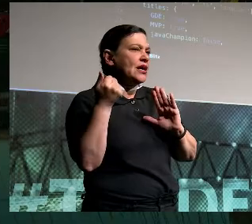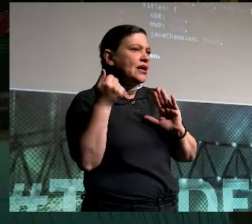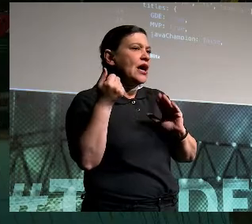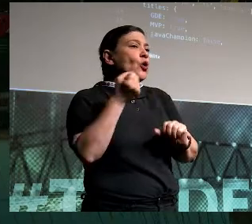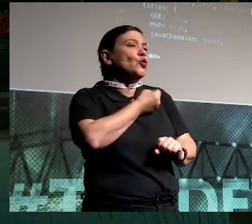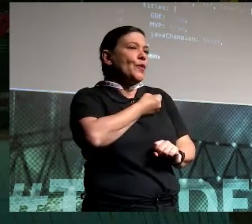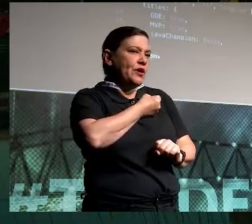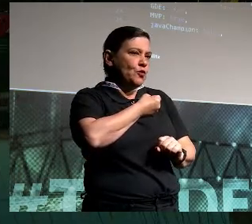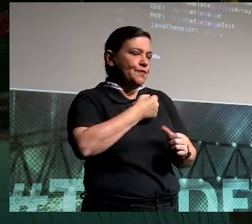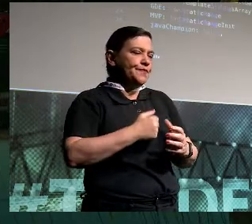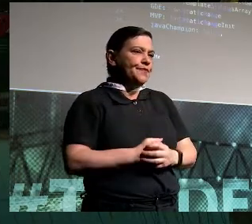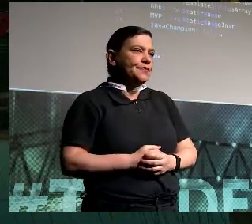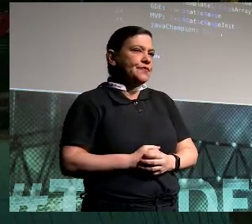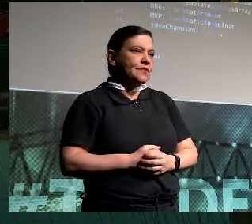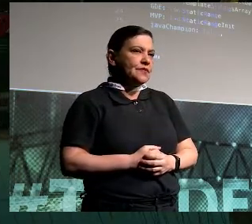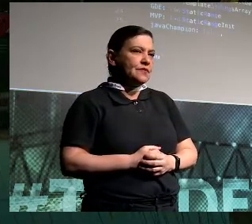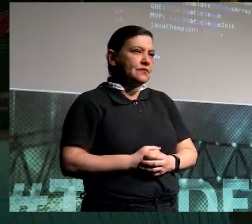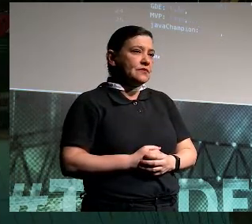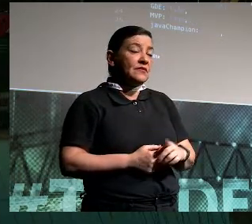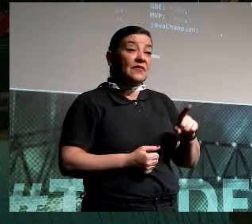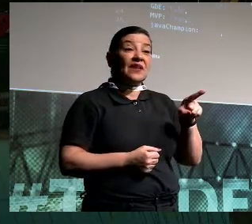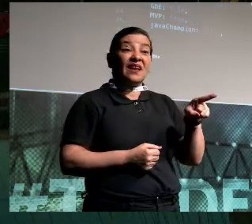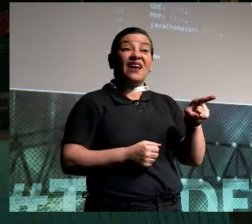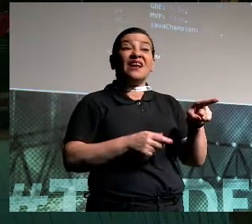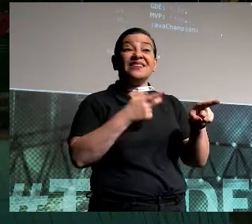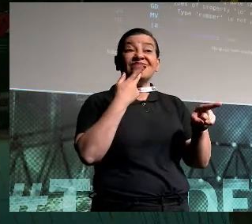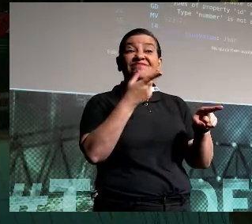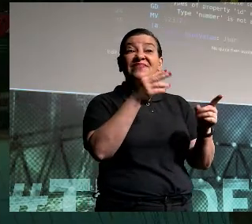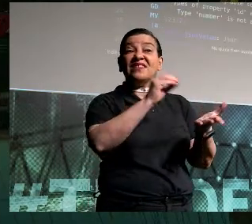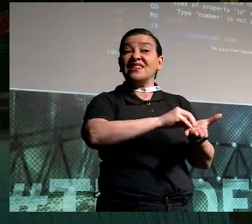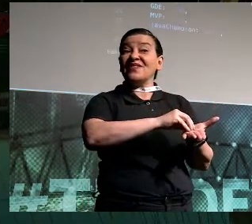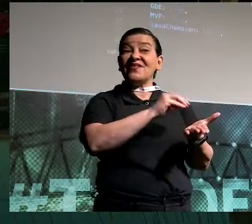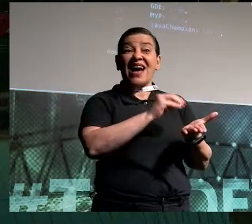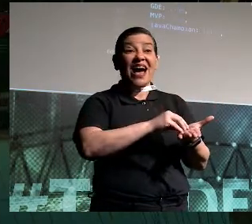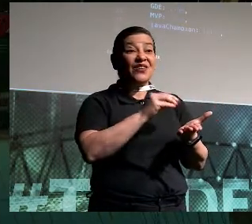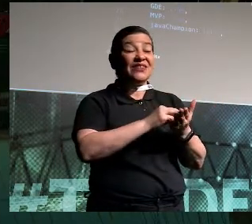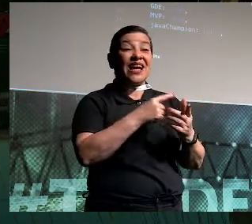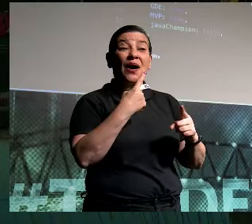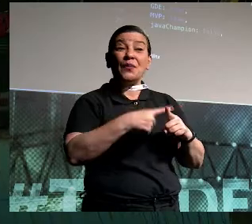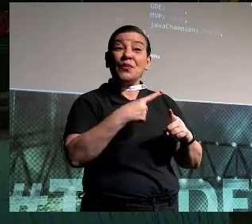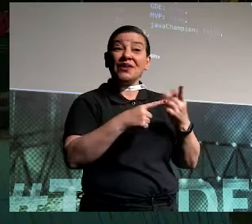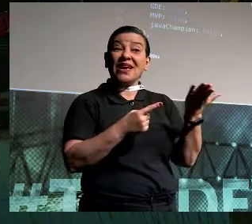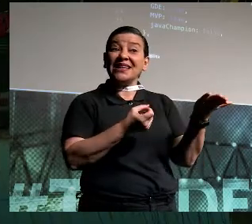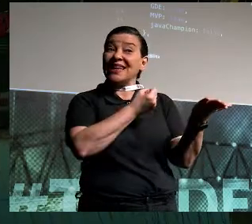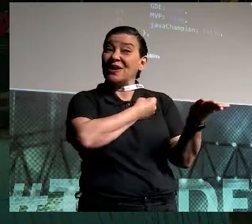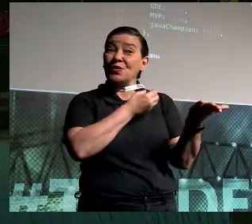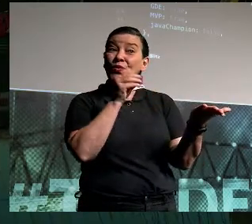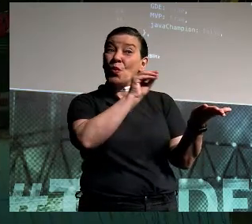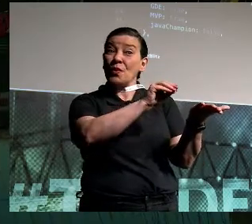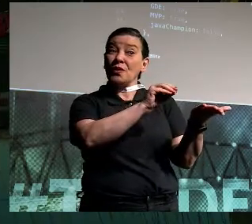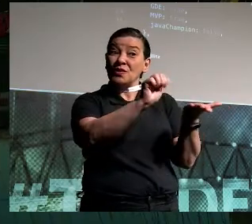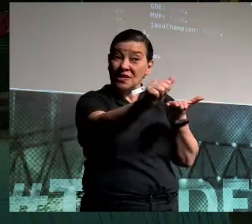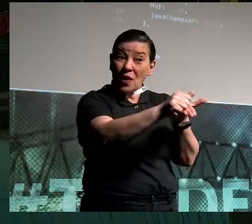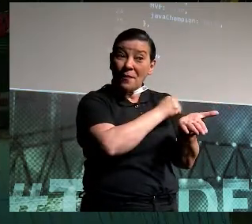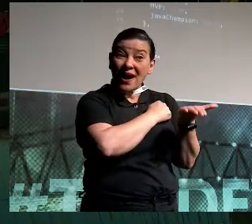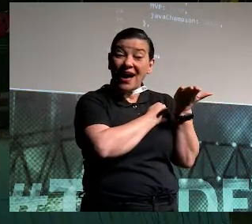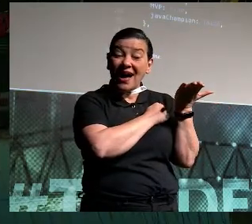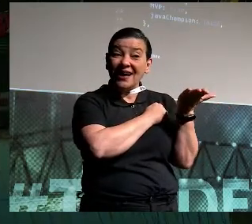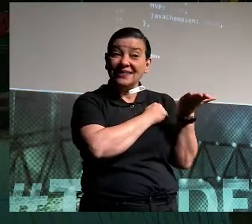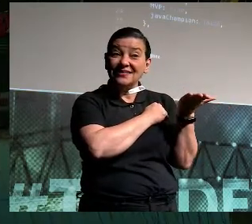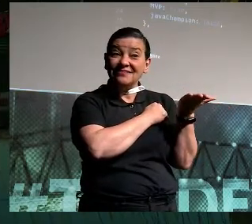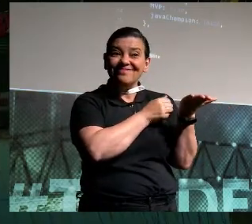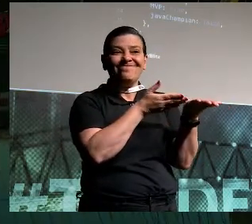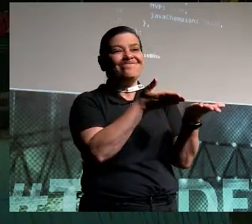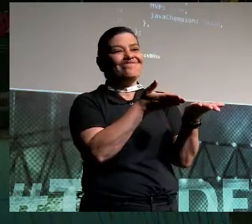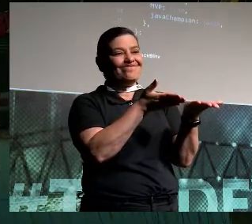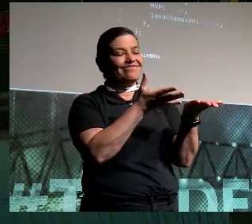number. Ele vai começar a reclamar que esse cara não é válido porque tem um número aqui. Ó. Se eu apagar esse cara,